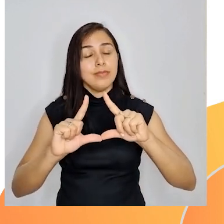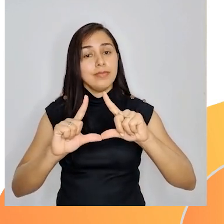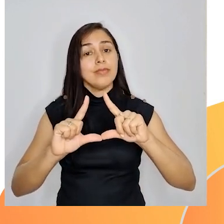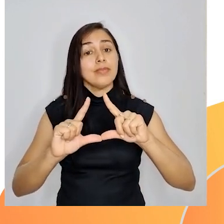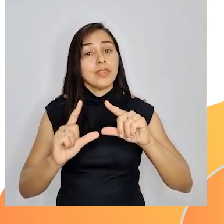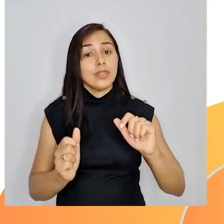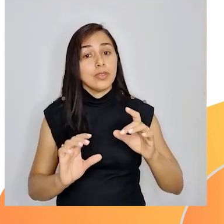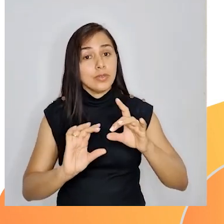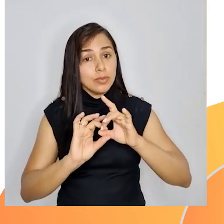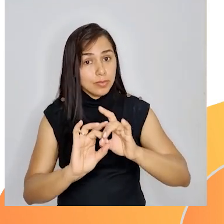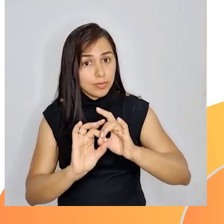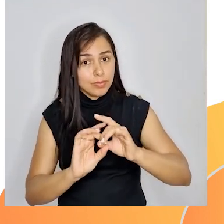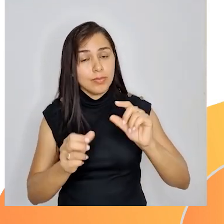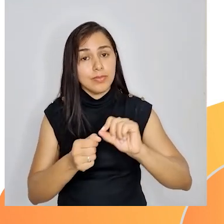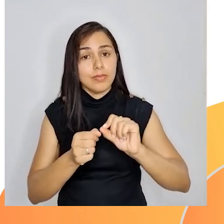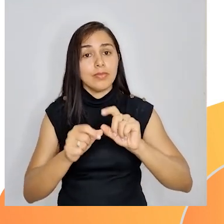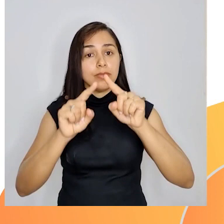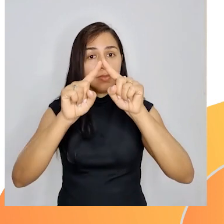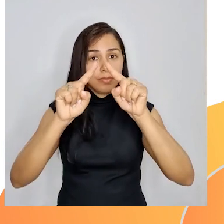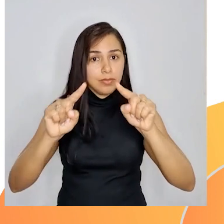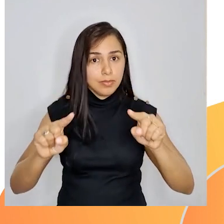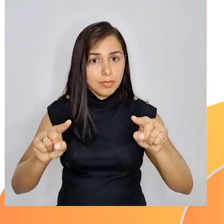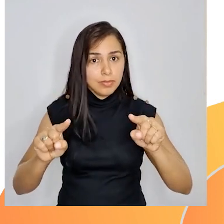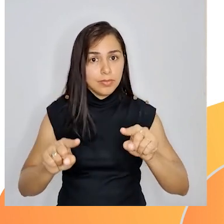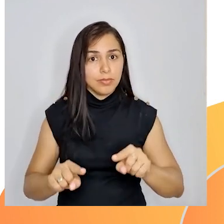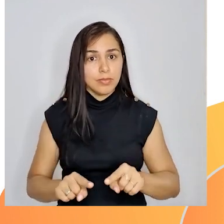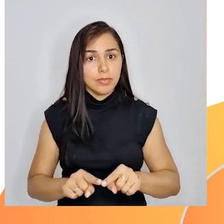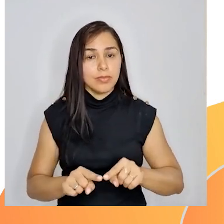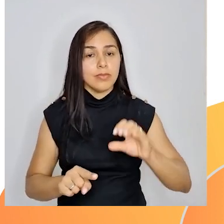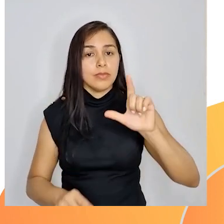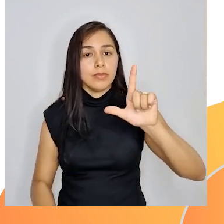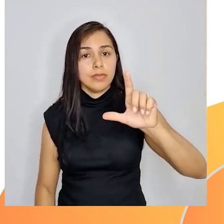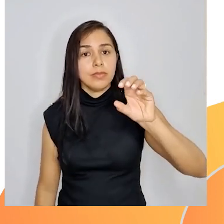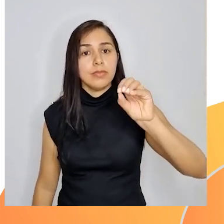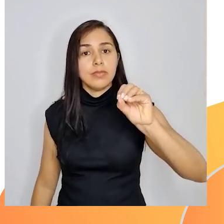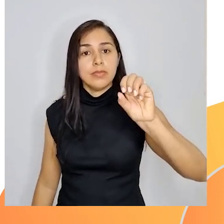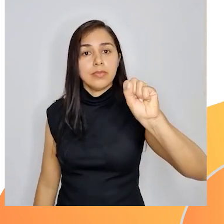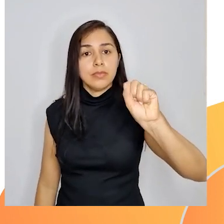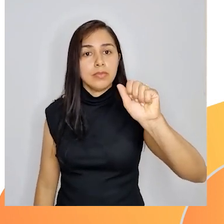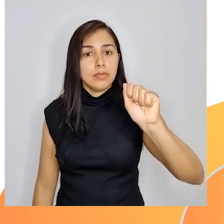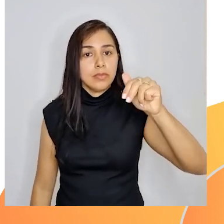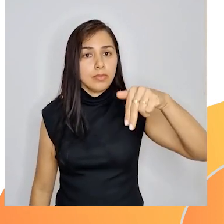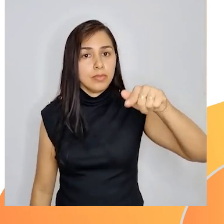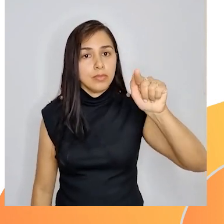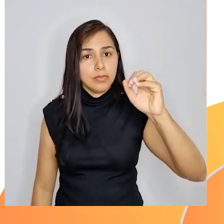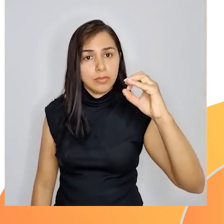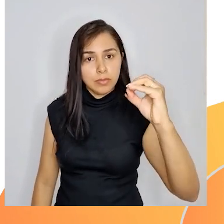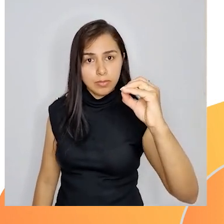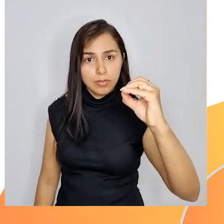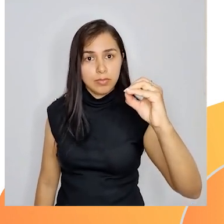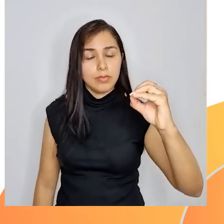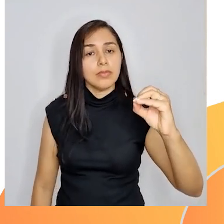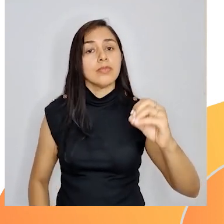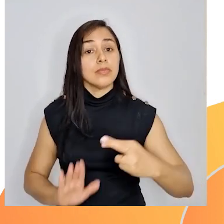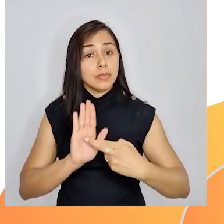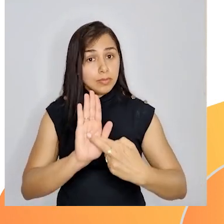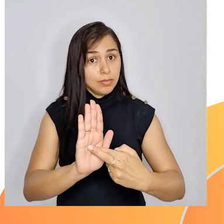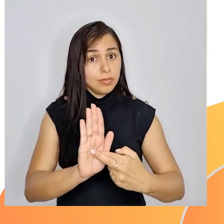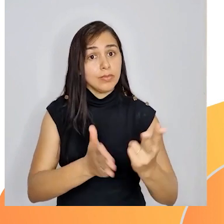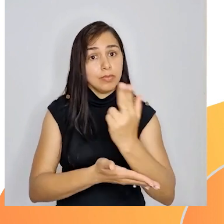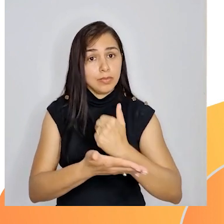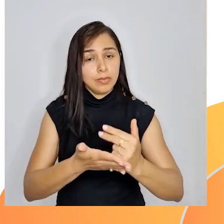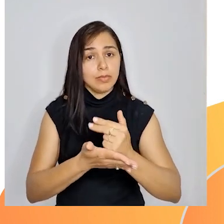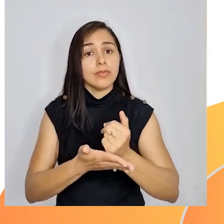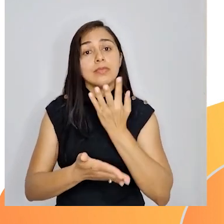deixou para gente destacado três formações de losango beleza quantos